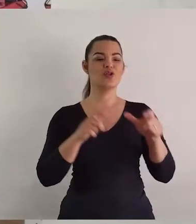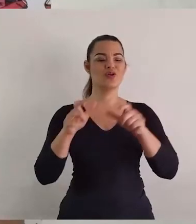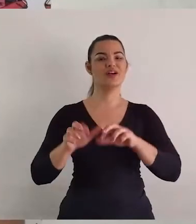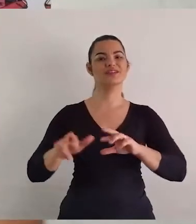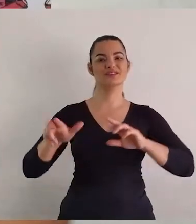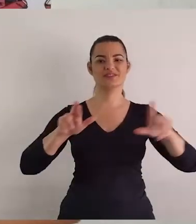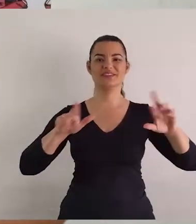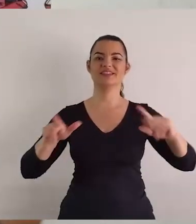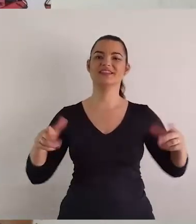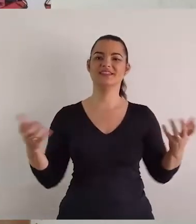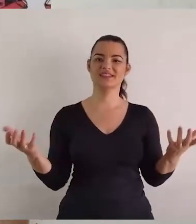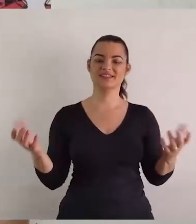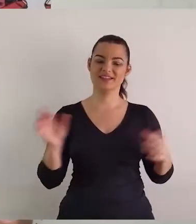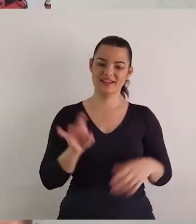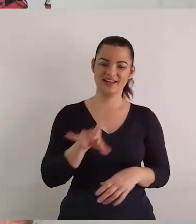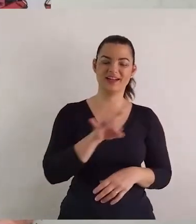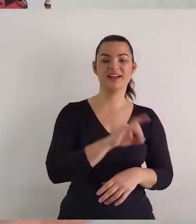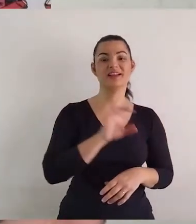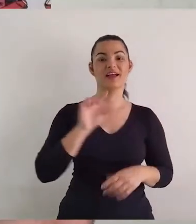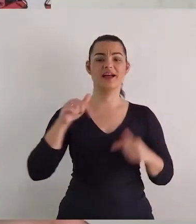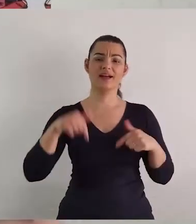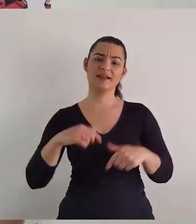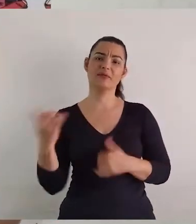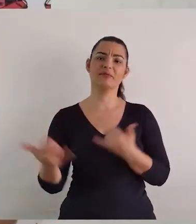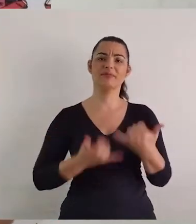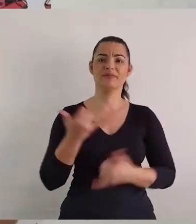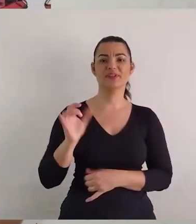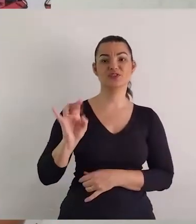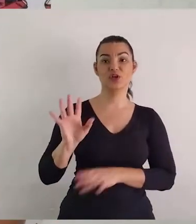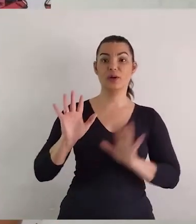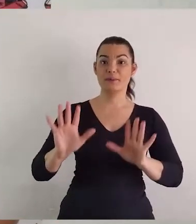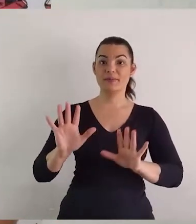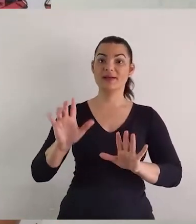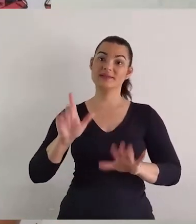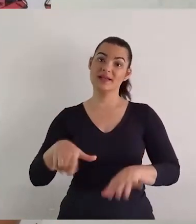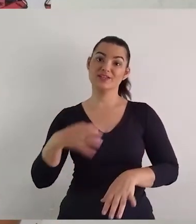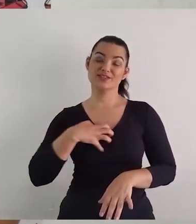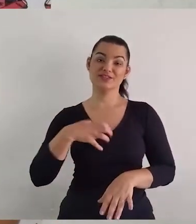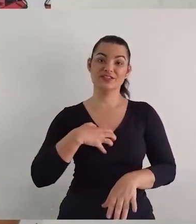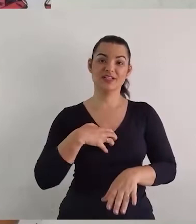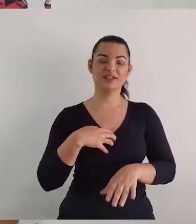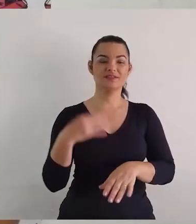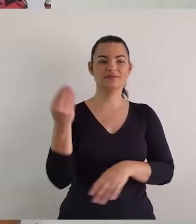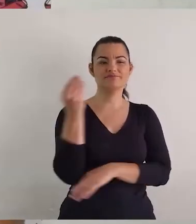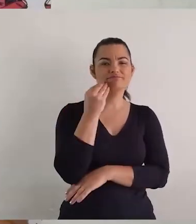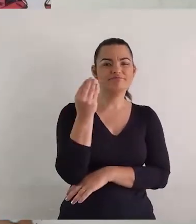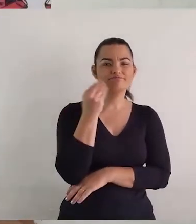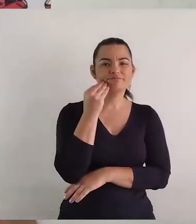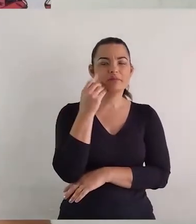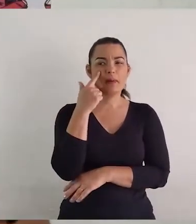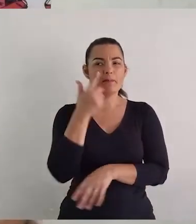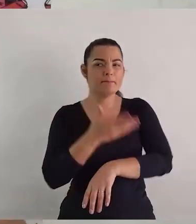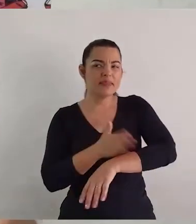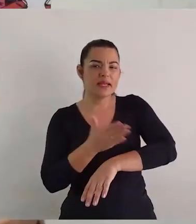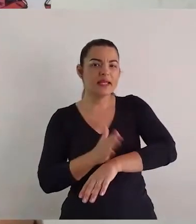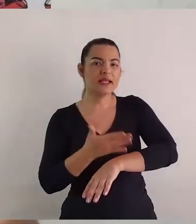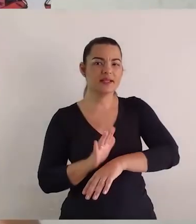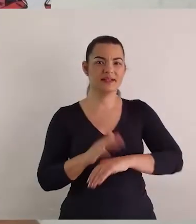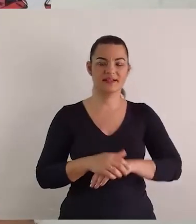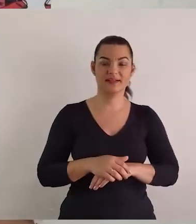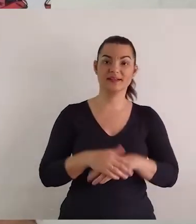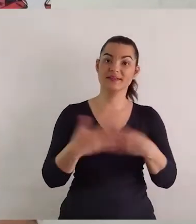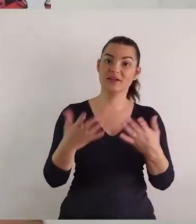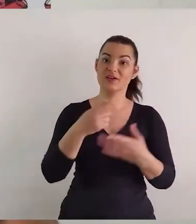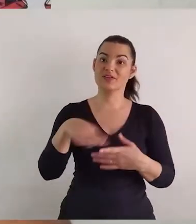diferentes espaços. Então, essa é só uma brincadeira, claro, mas é uma forma de testarmos o nosso olhar. Então, vocês, além do jogo